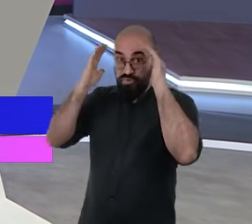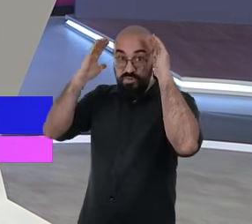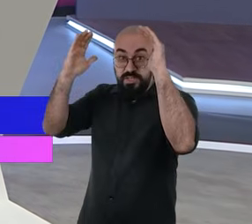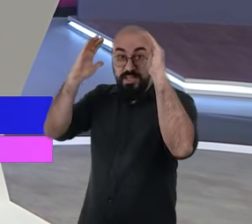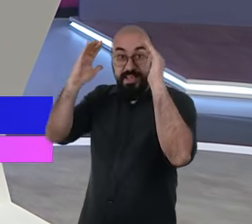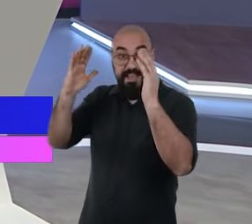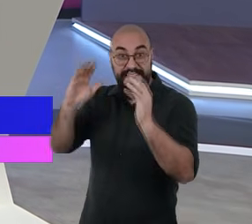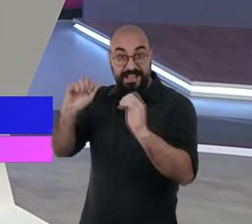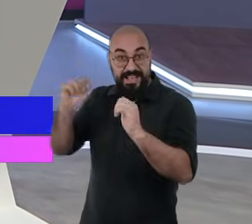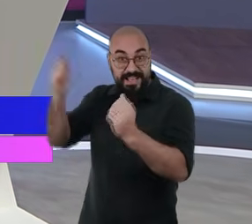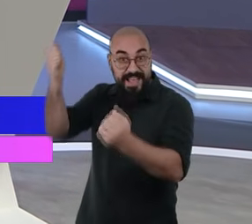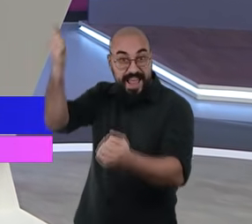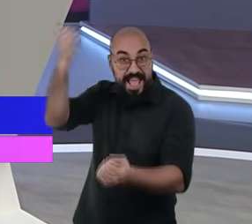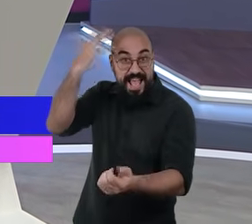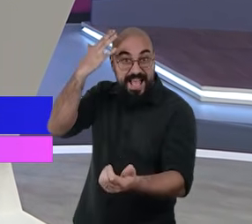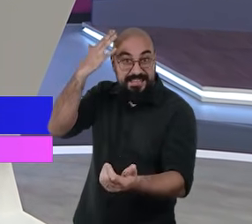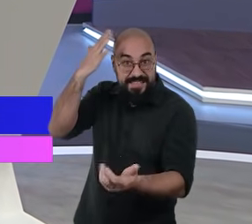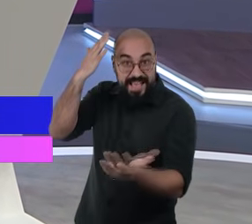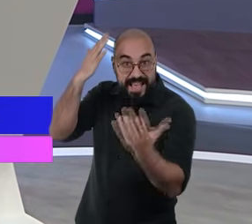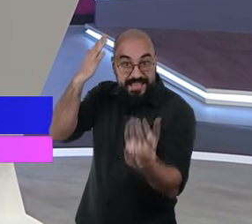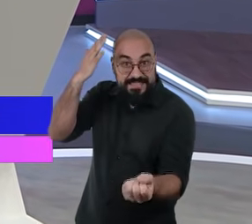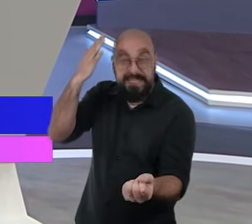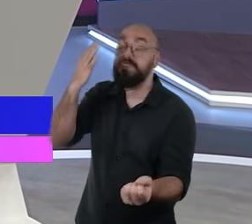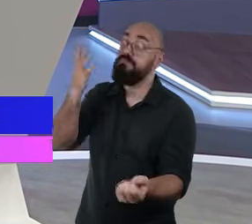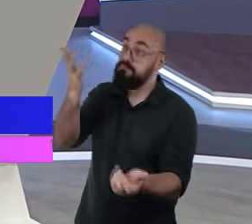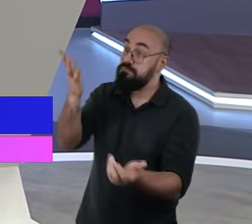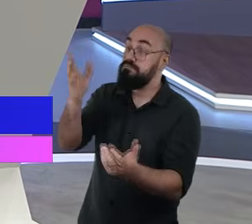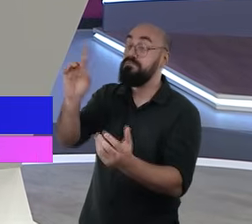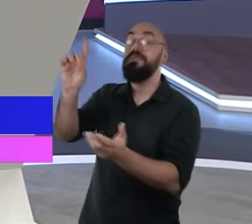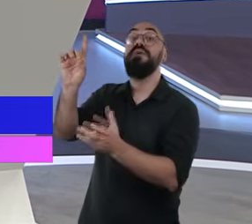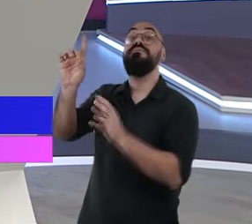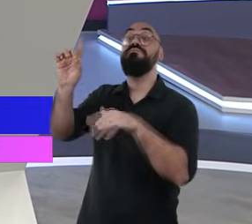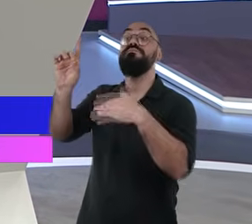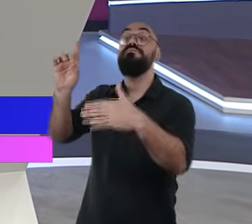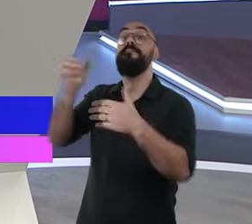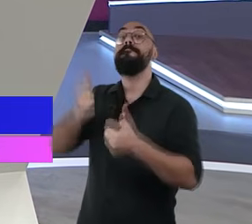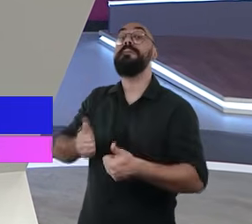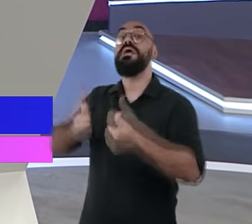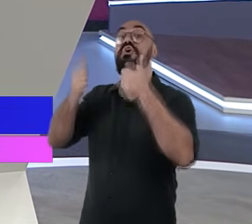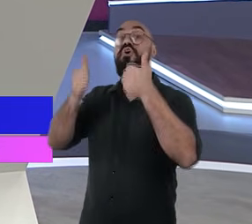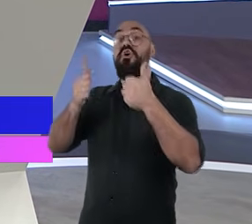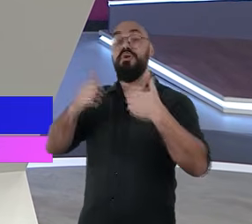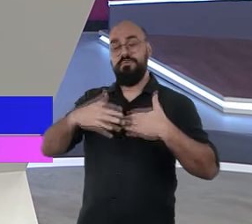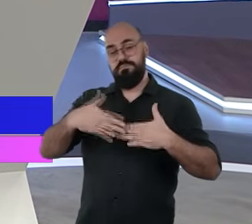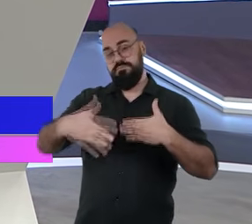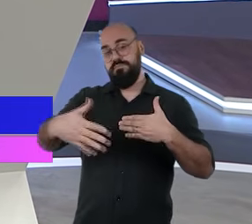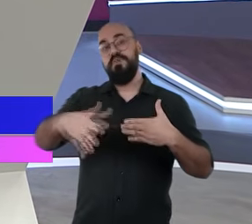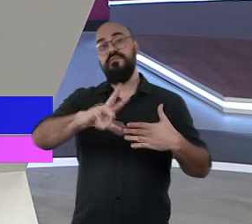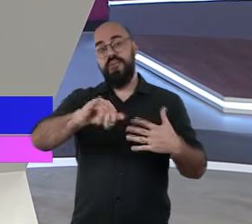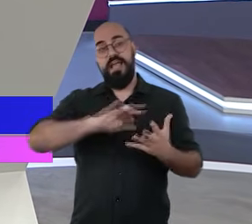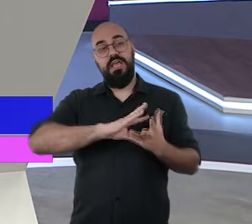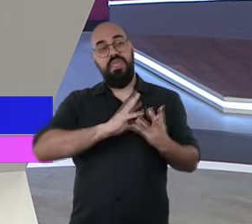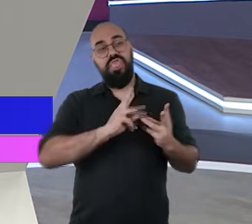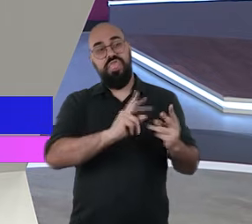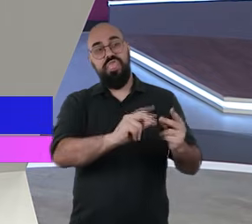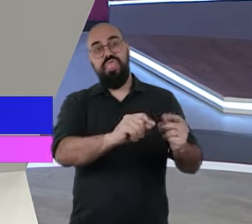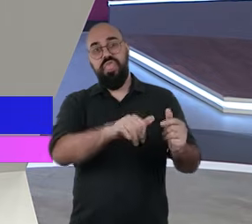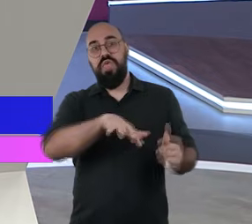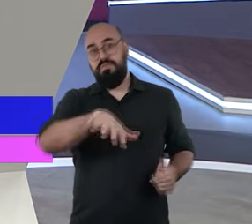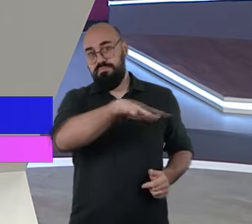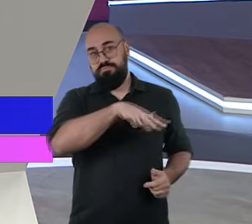acima de toda a tragédia dessa vida. Mas o quadro é, o ser humano caminha para essa destruição, caminha nessa